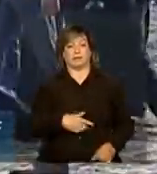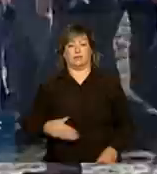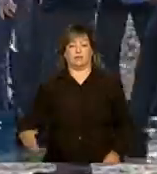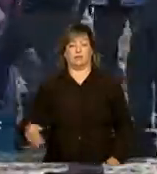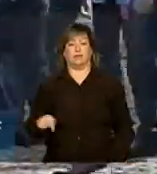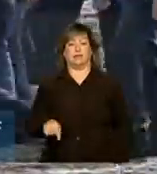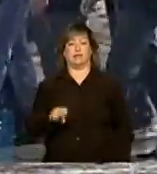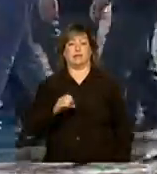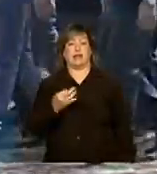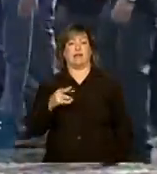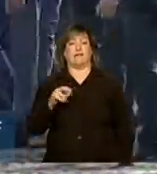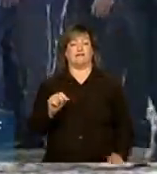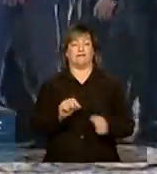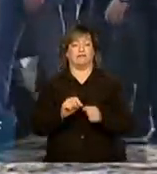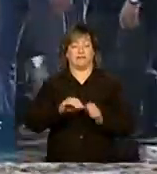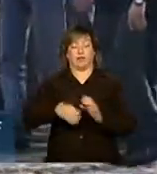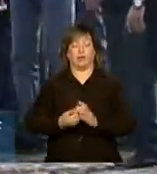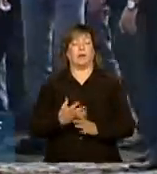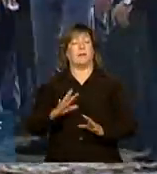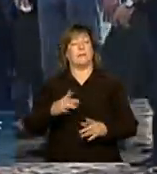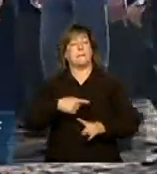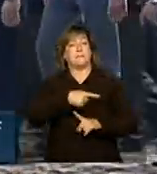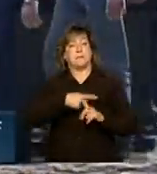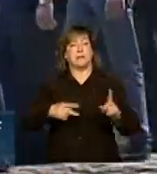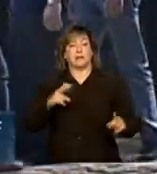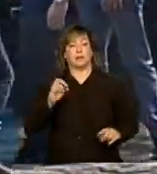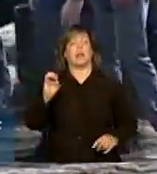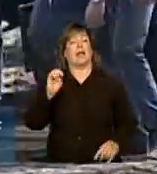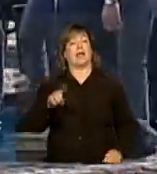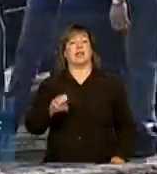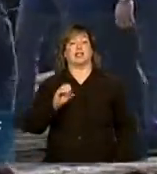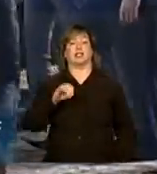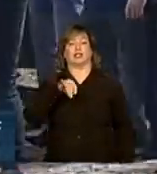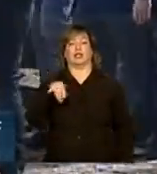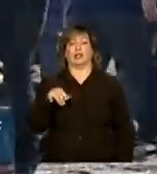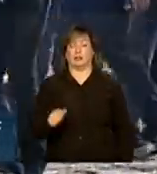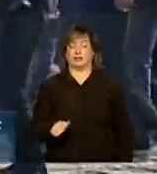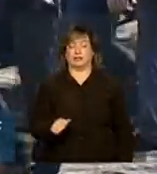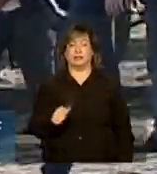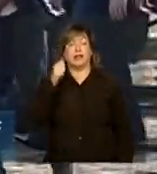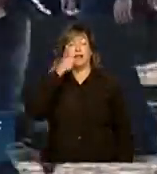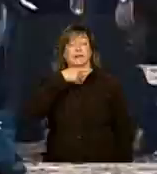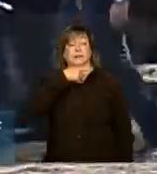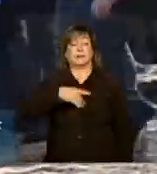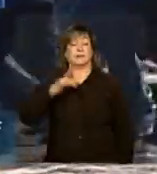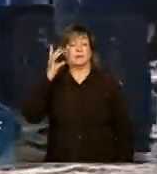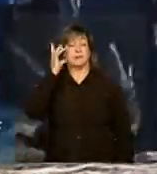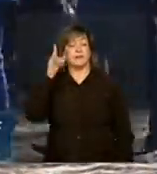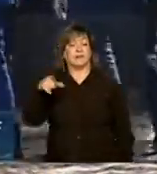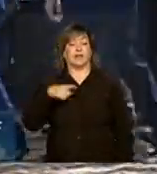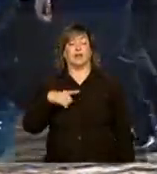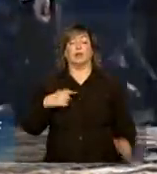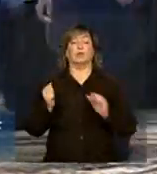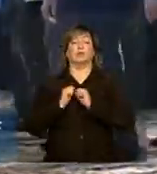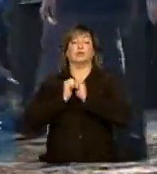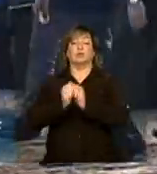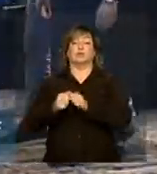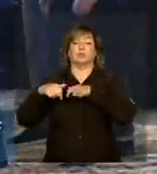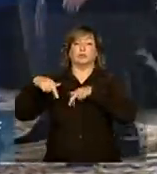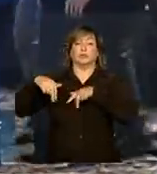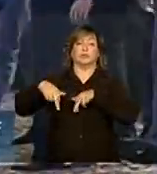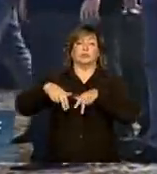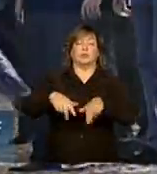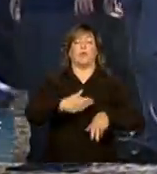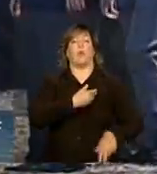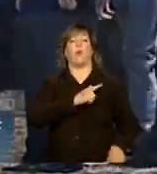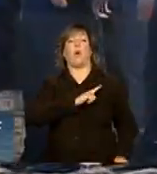safra praticamente a metade é de soja presidenta Dima Roussef que está acompanhada ali do